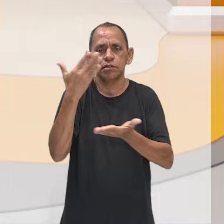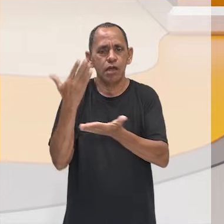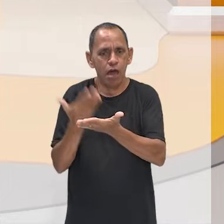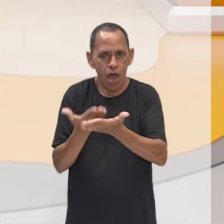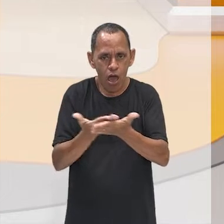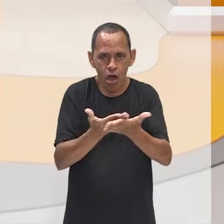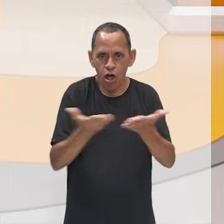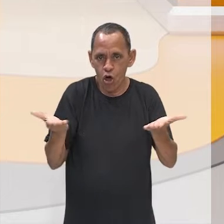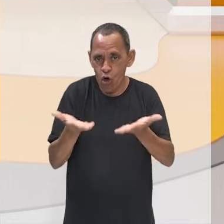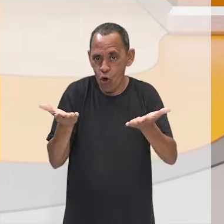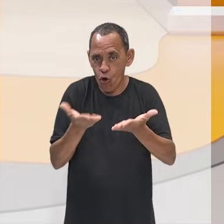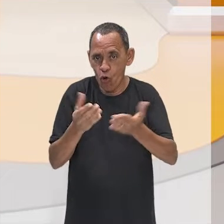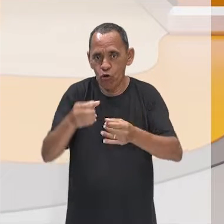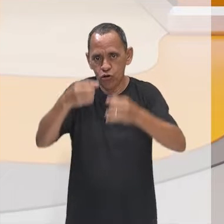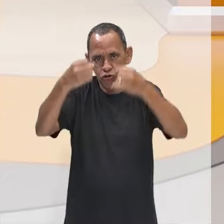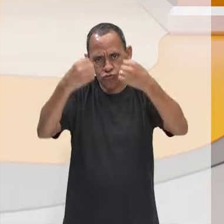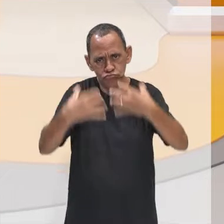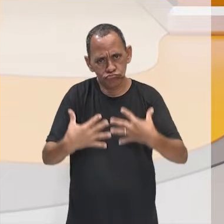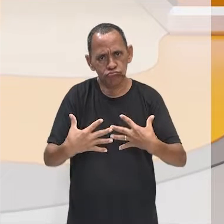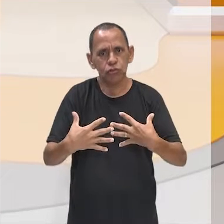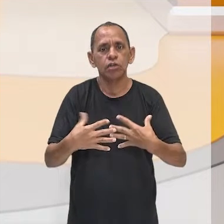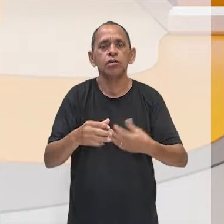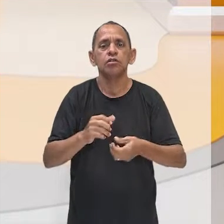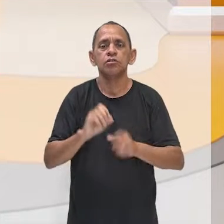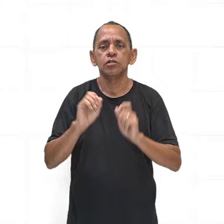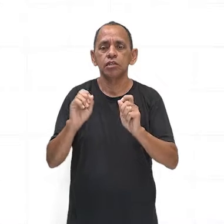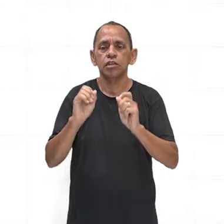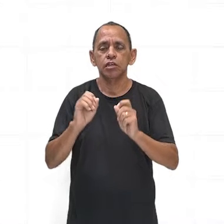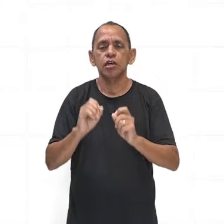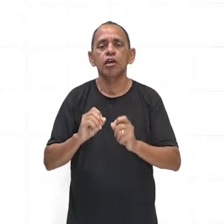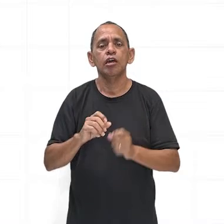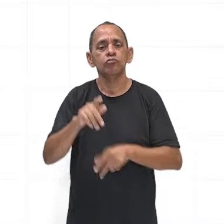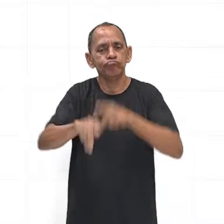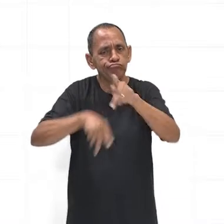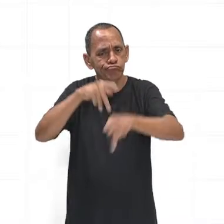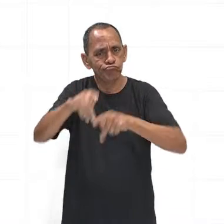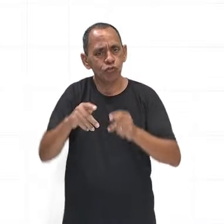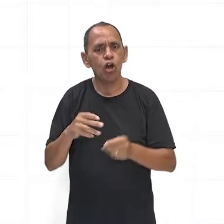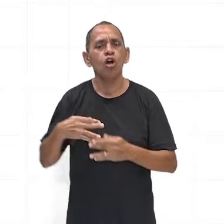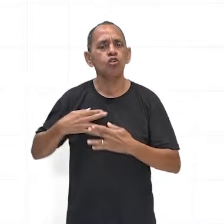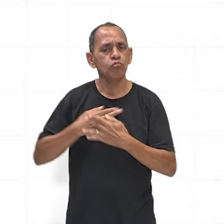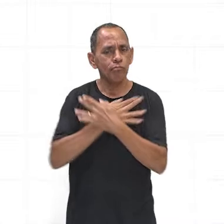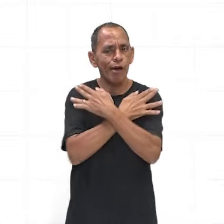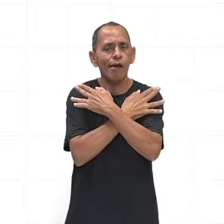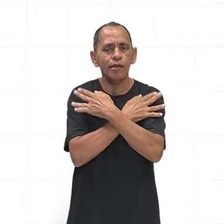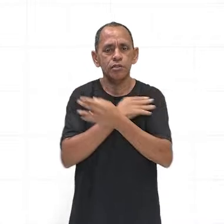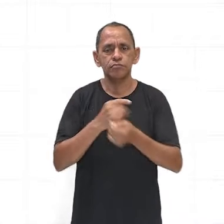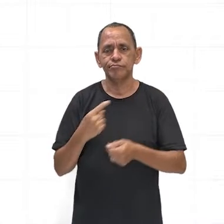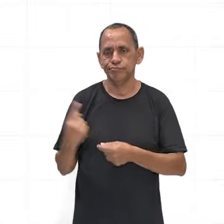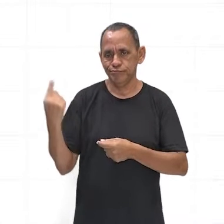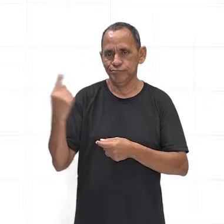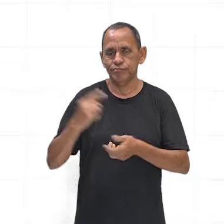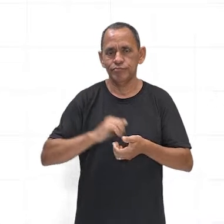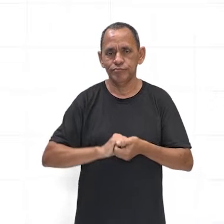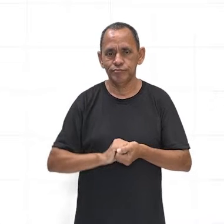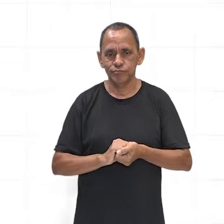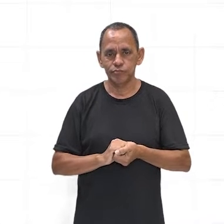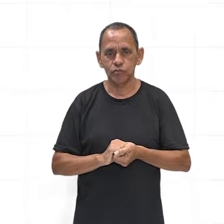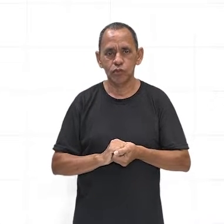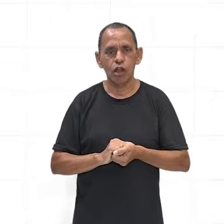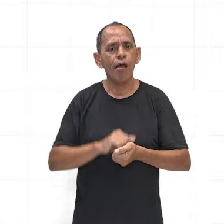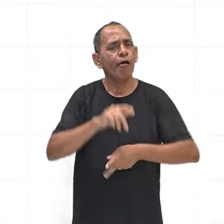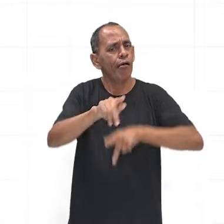hoje, falando aí sobre os povos, sobre os maias. Olha só o que diz a nossa cartela. Os maias foi um